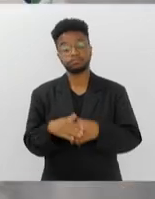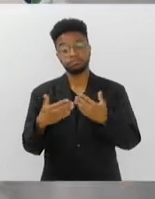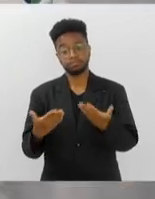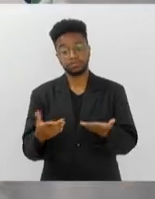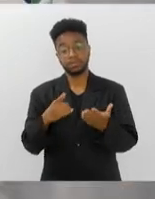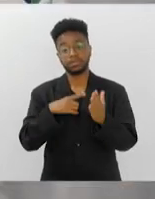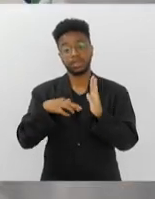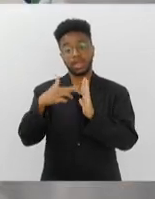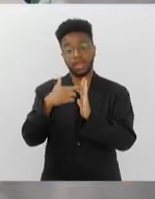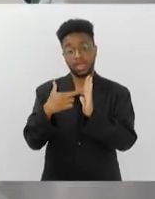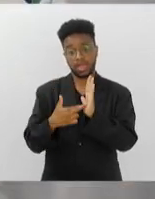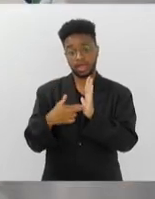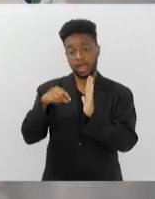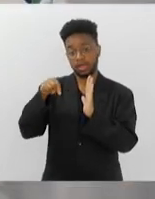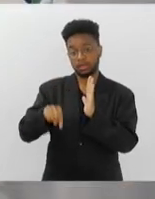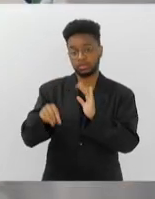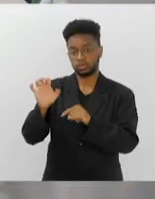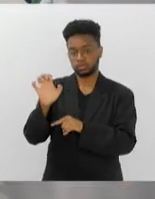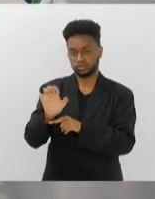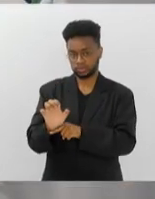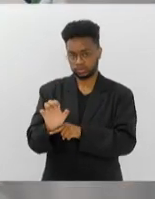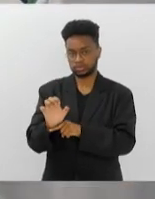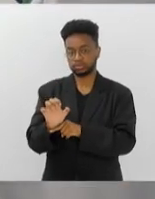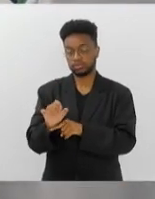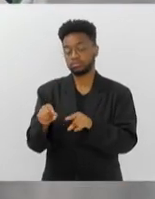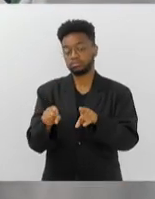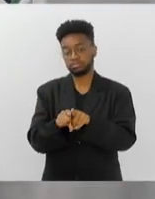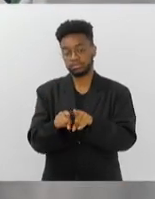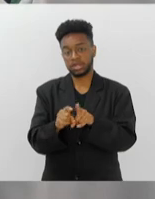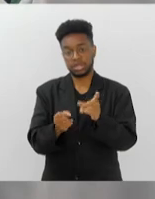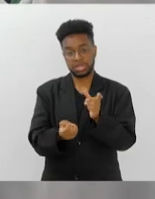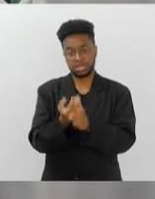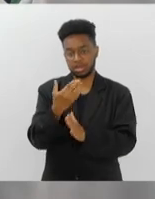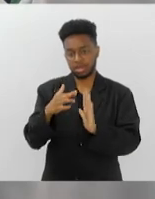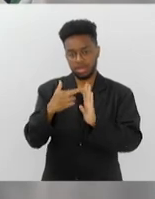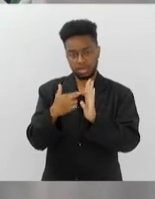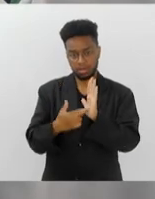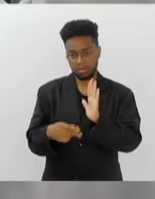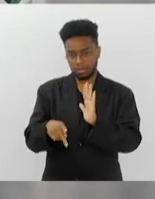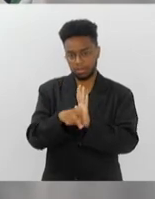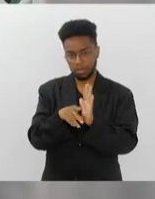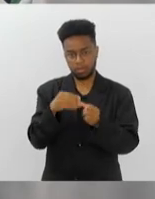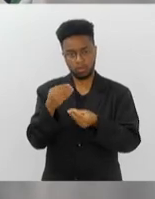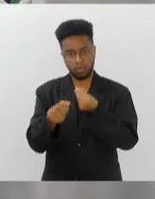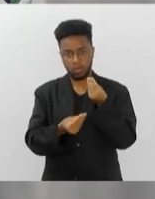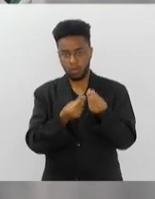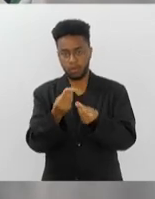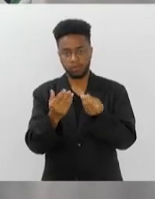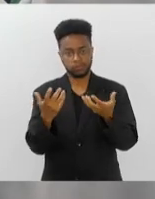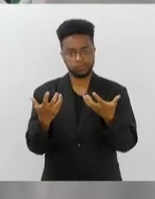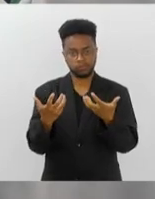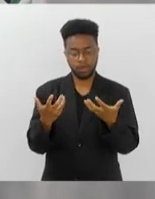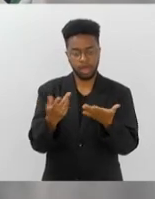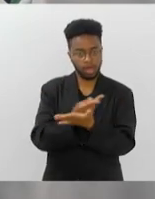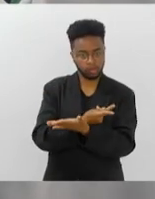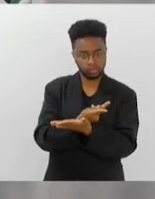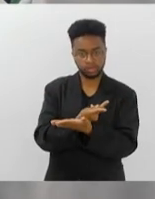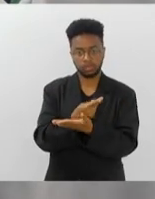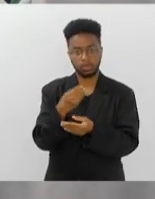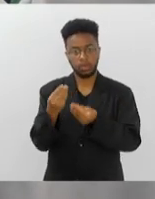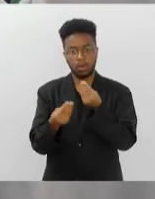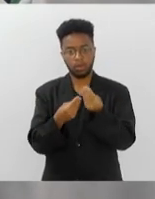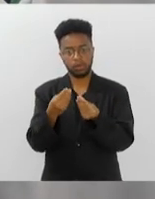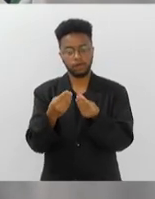regra estadual, que também cria o seu regramento, os seus critérios para o credenciamento dessas